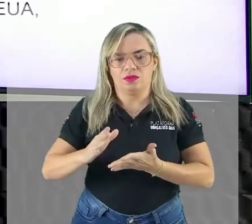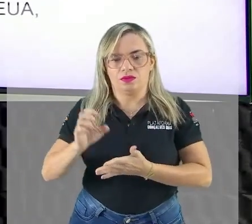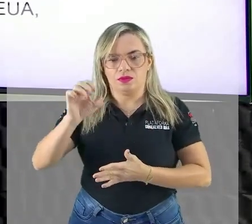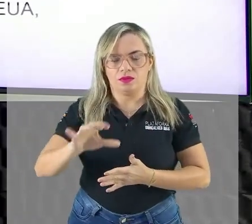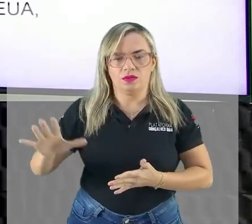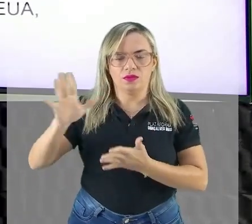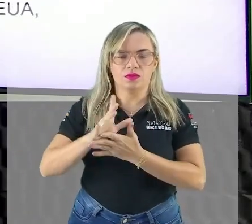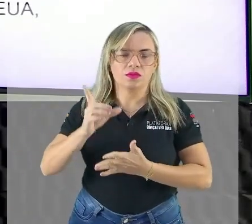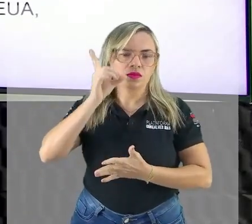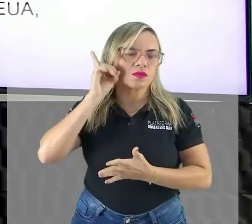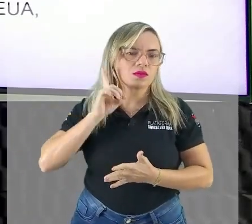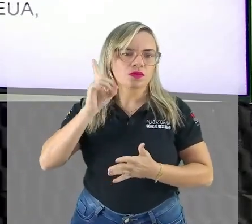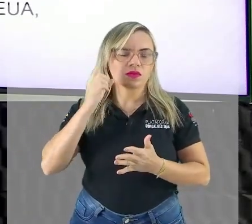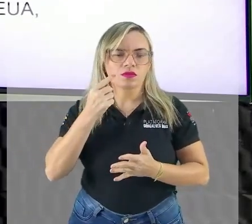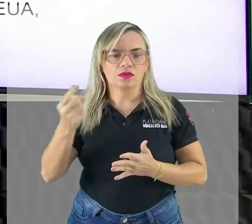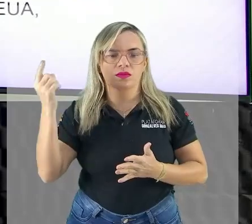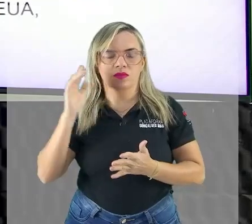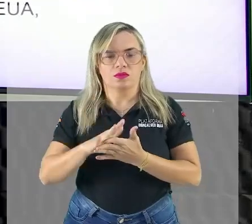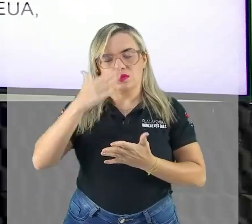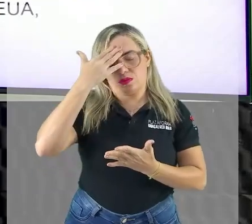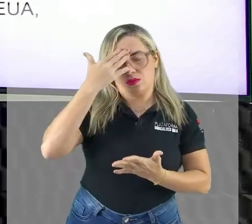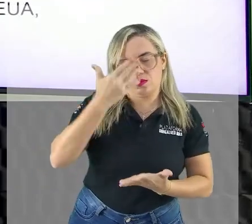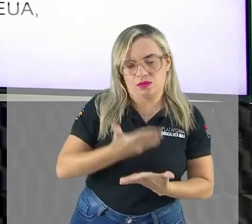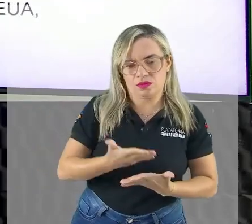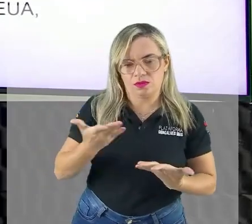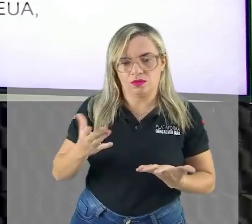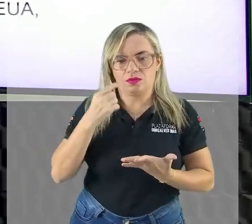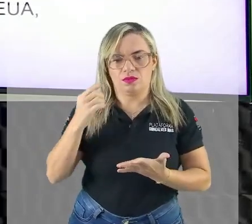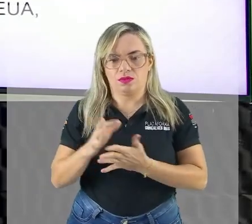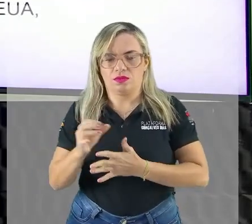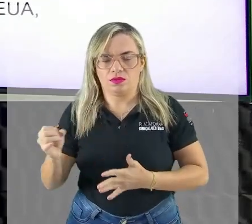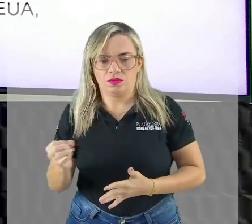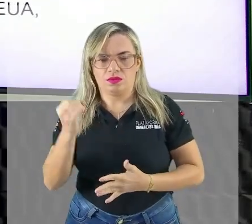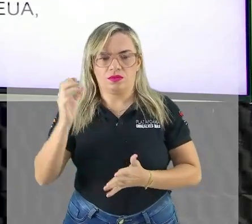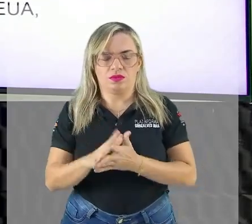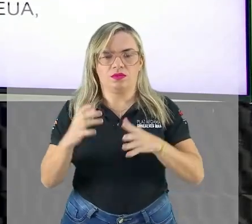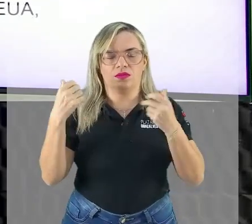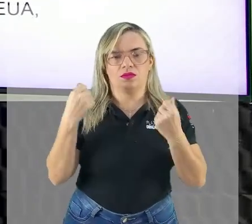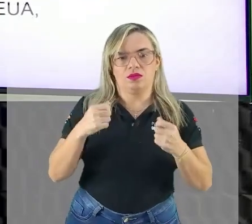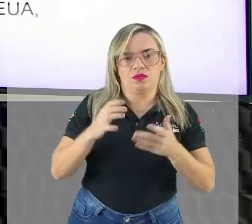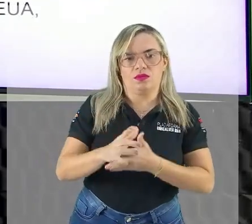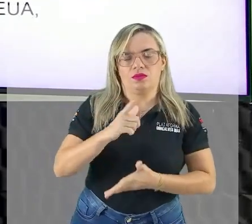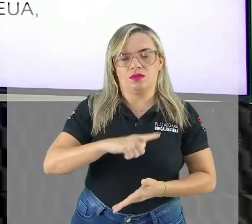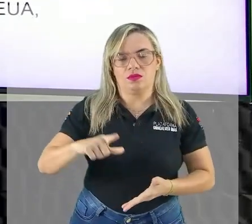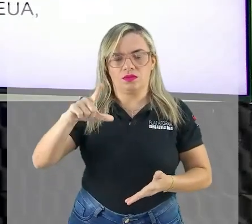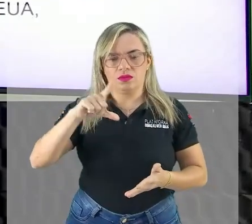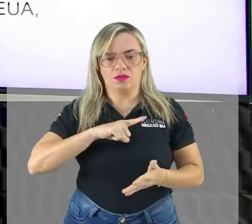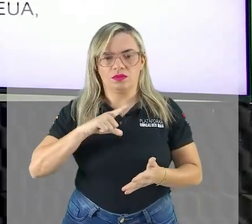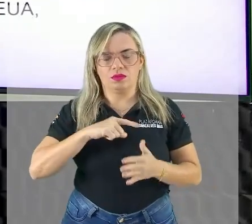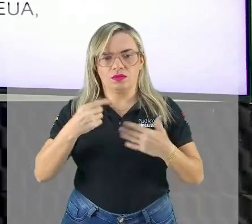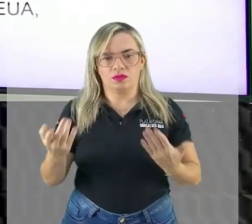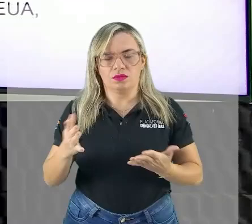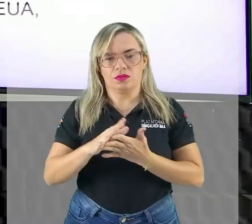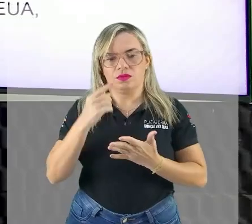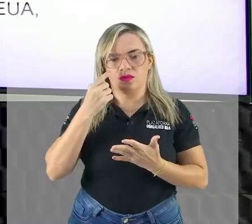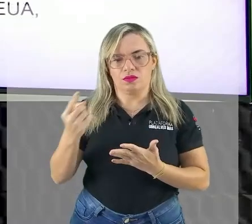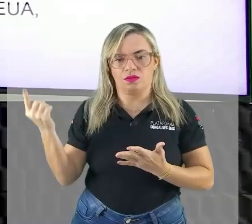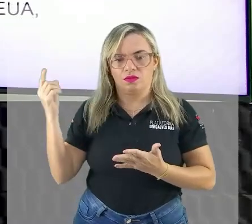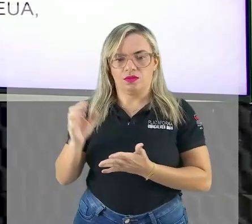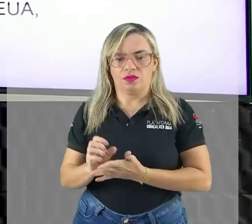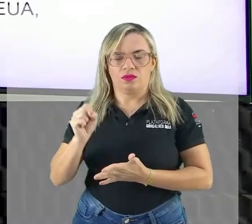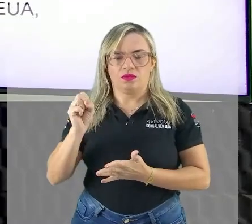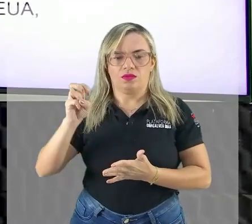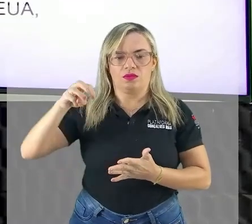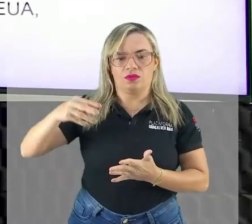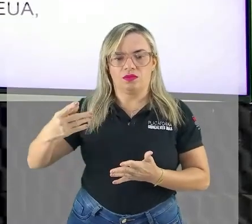Europa e Estados Unidos. Então a gente tem essa defesa aqui, né, da importância, da necessidade de ter esse modelo semafórico